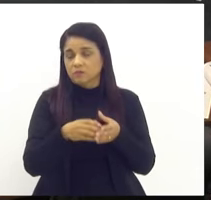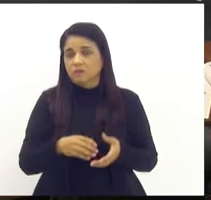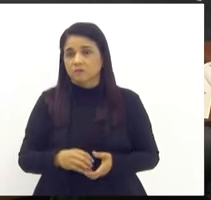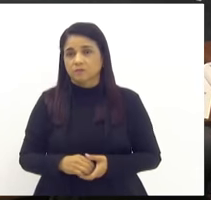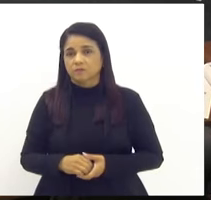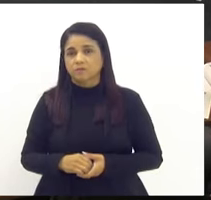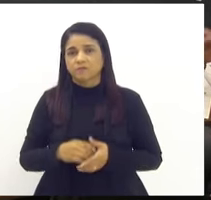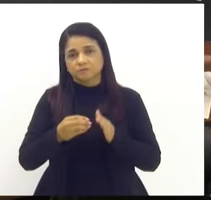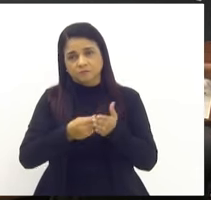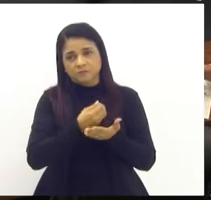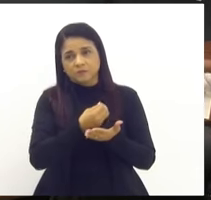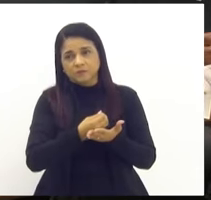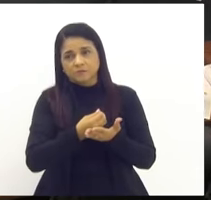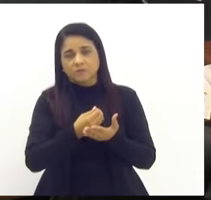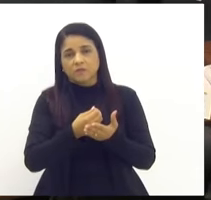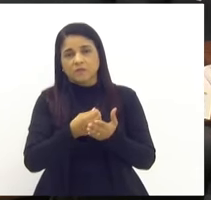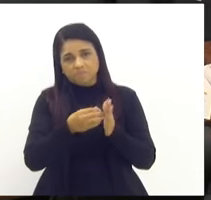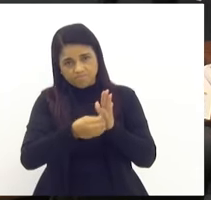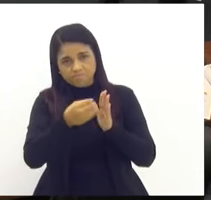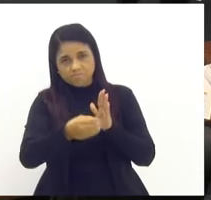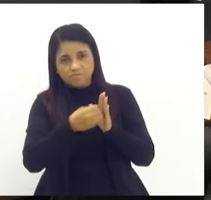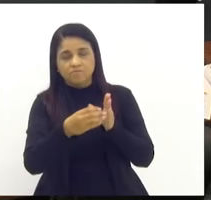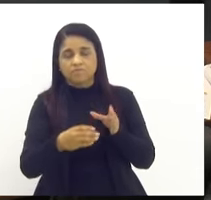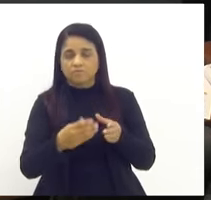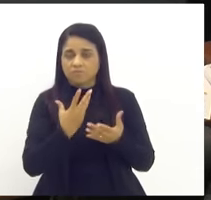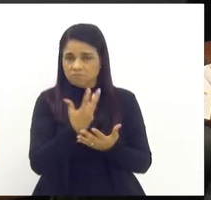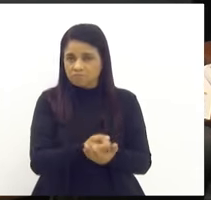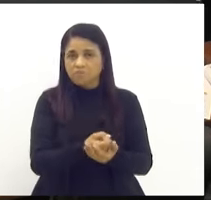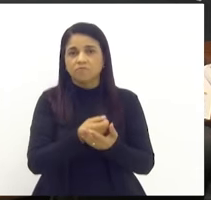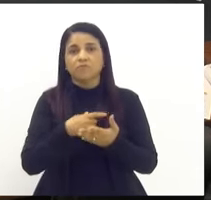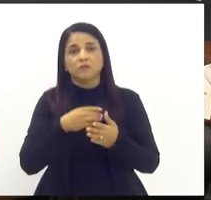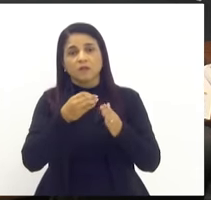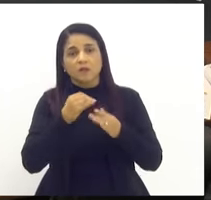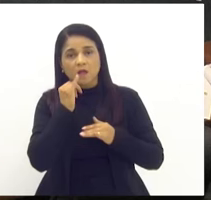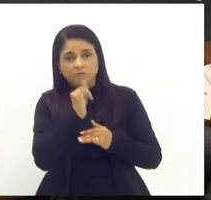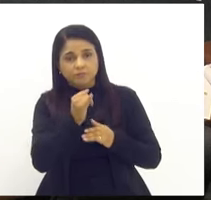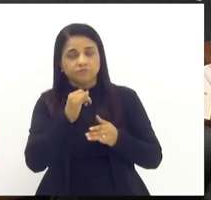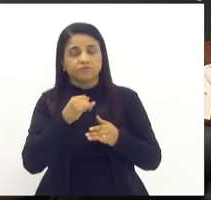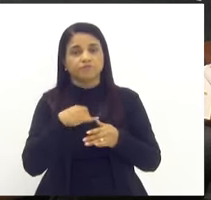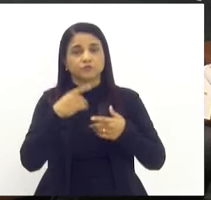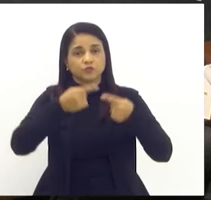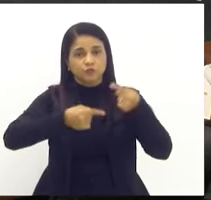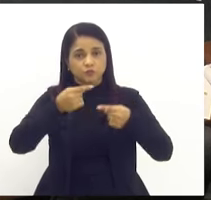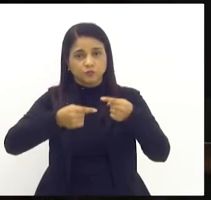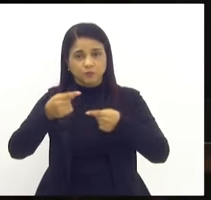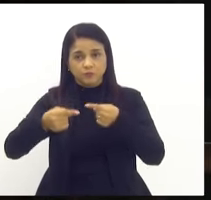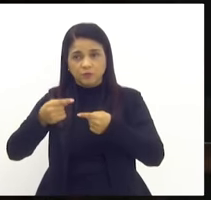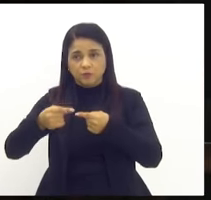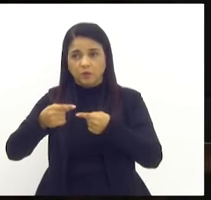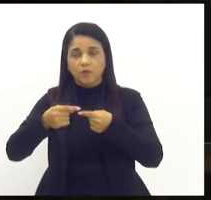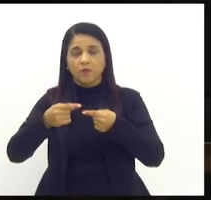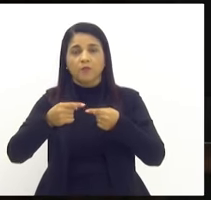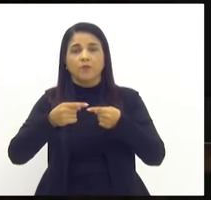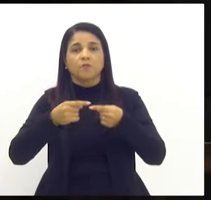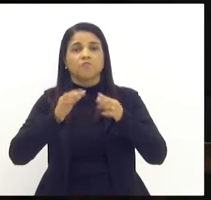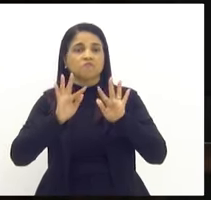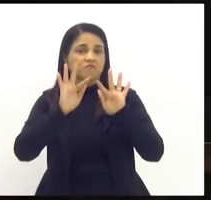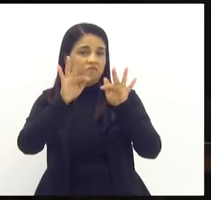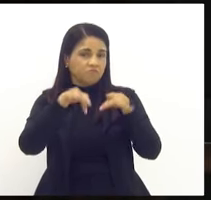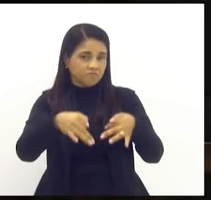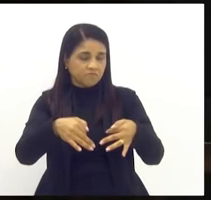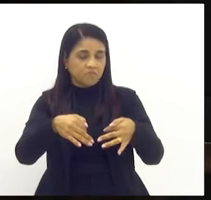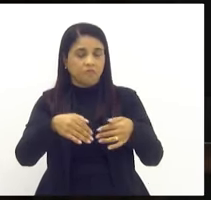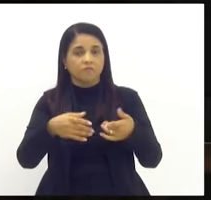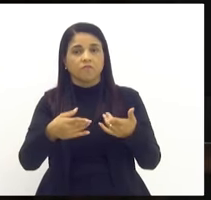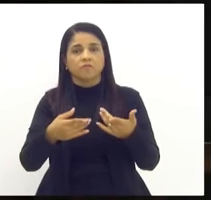orçamento sen Muito obrigado com os pareceres emitidos em discussão Como será a final não havendo quem queir discutir encerada a